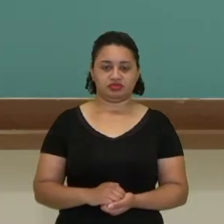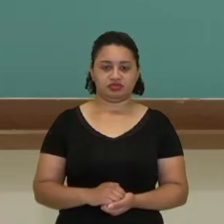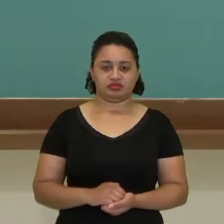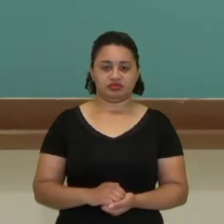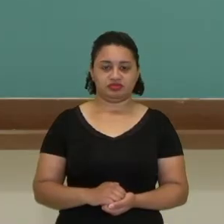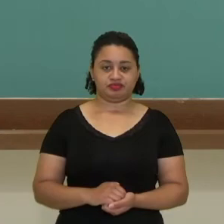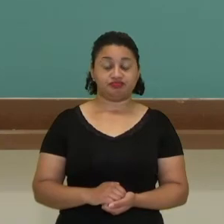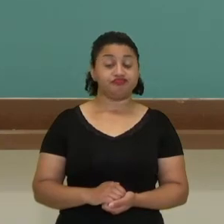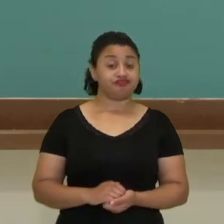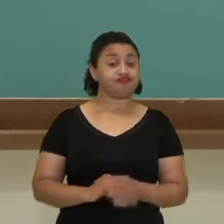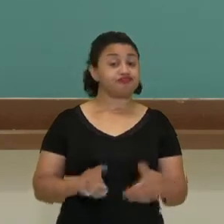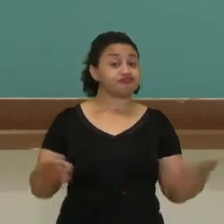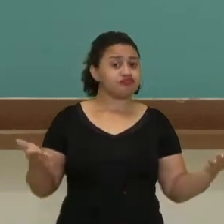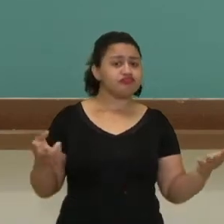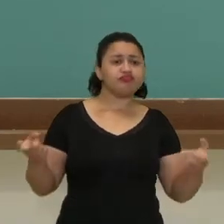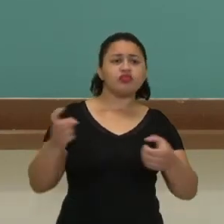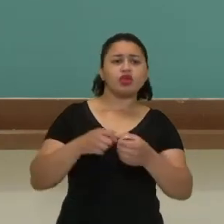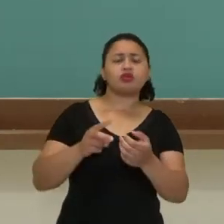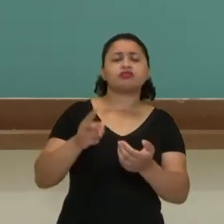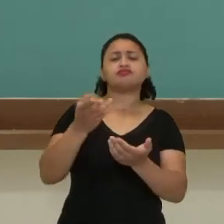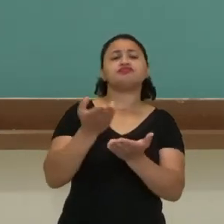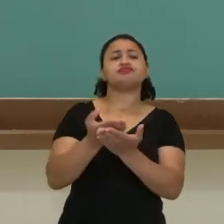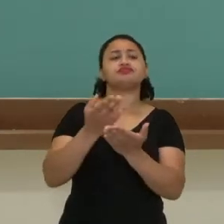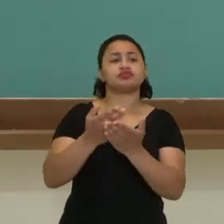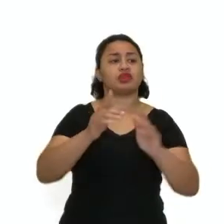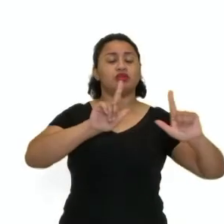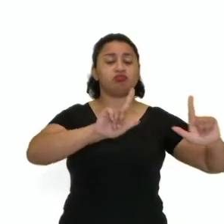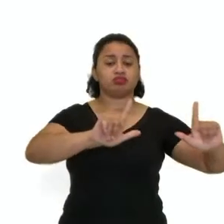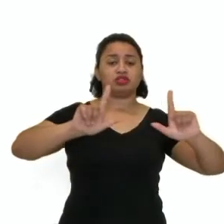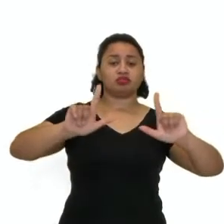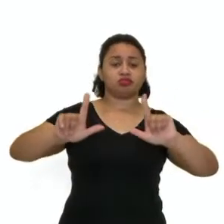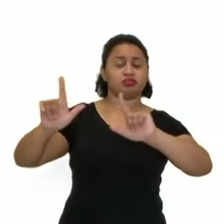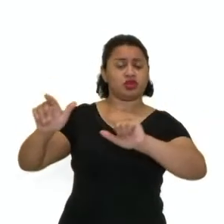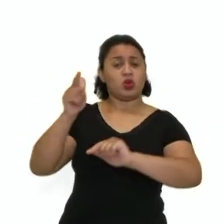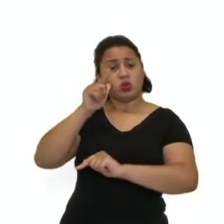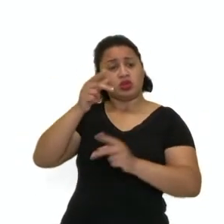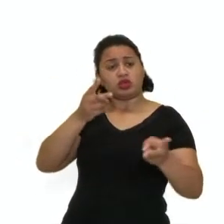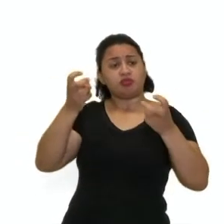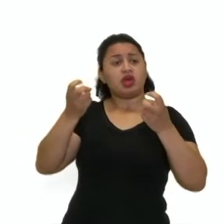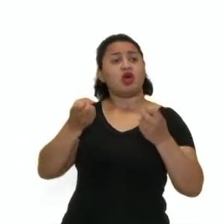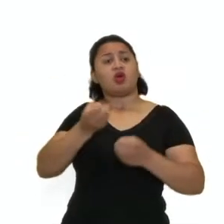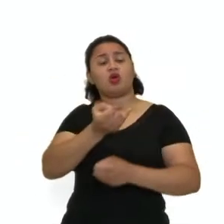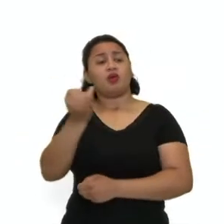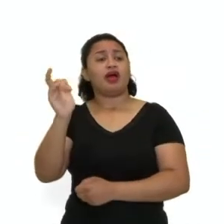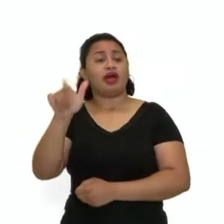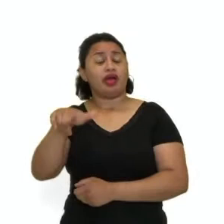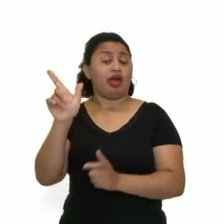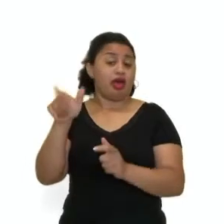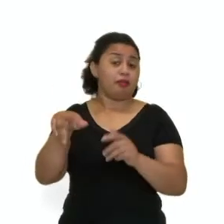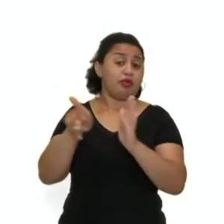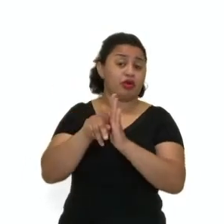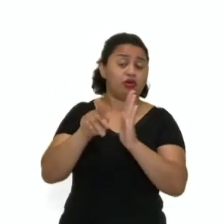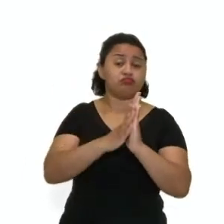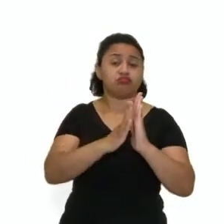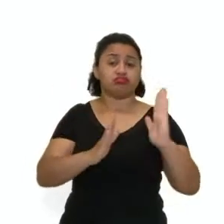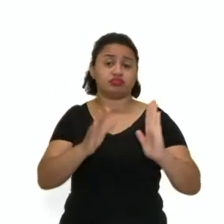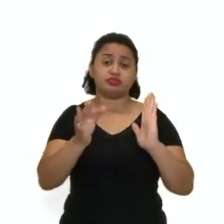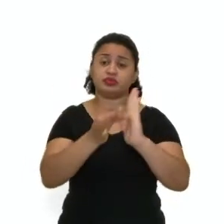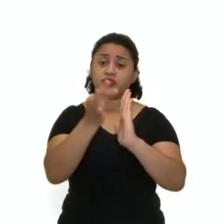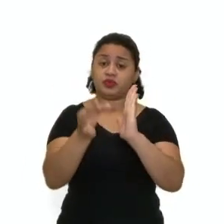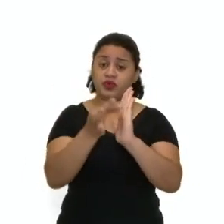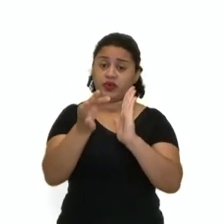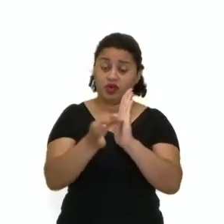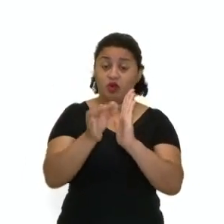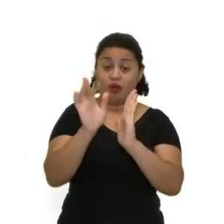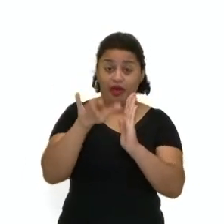Voltando aqui, meus queridos, e aí? Olhando para essas 3 obras, conseguiram perceber quais delas podem ser consideradas impressionistas ou de